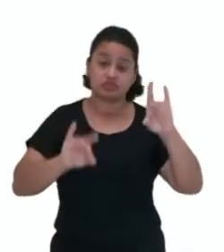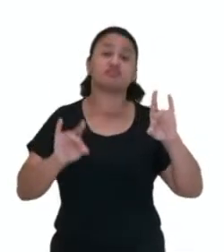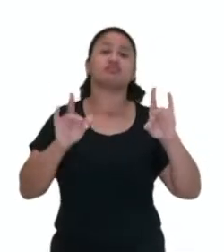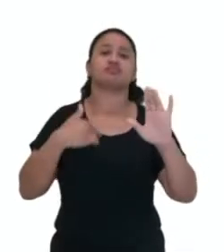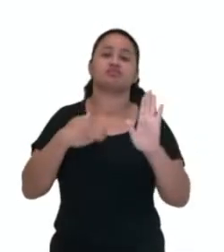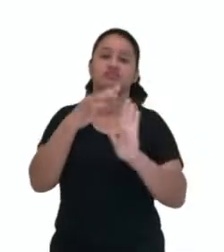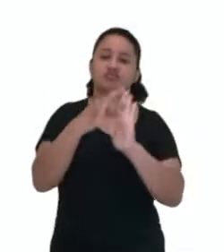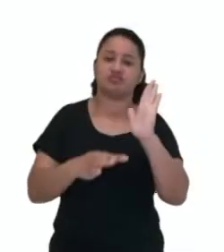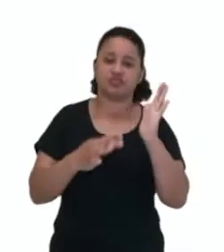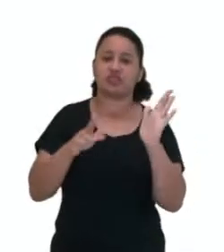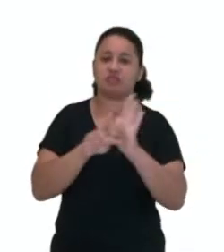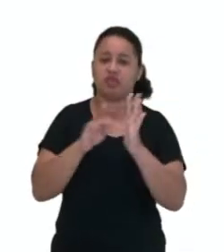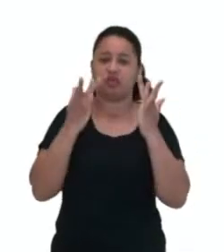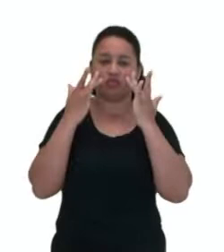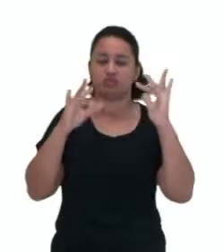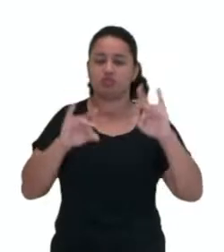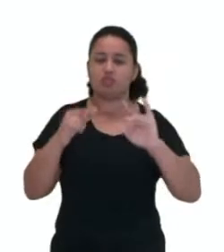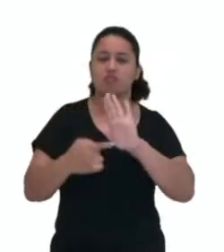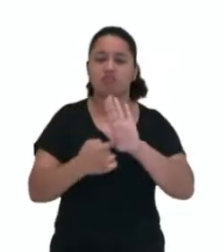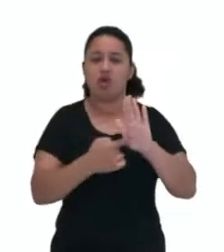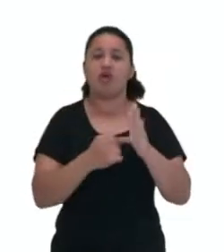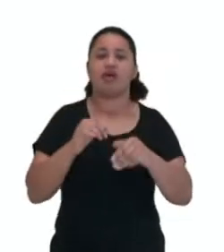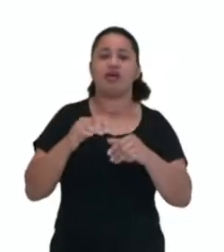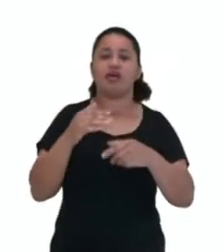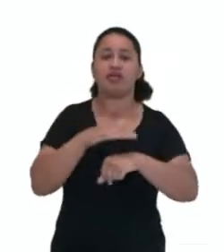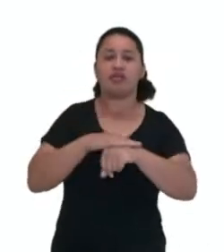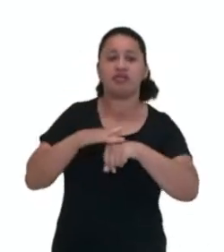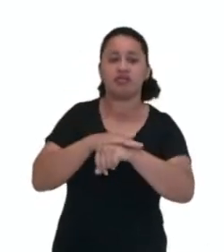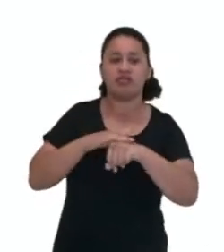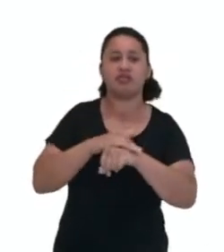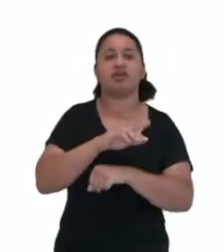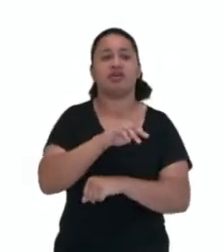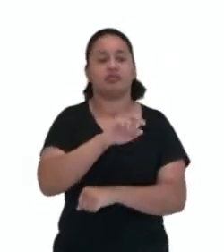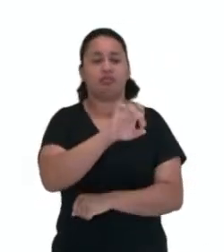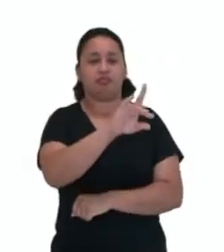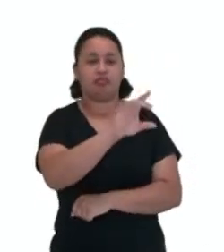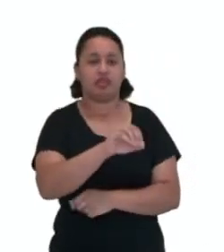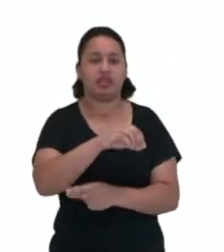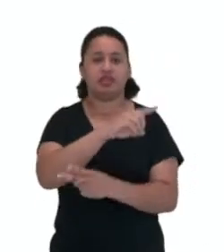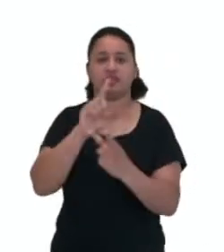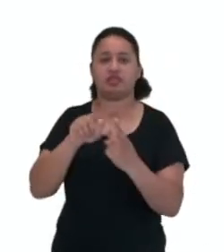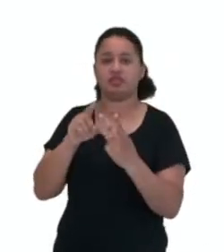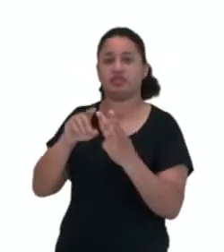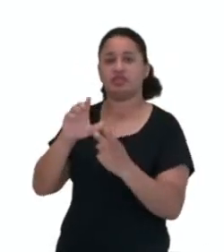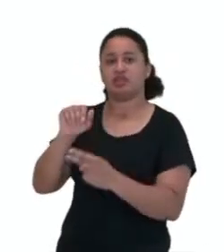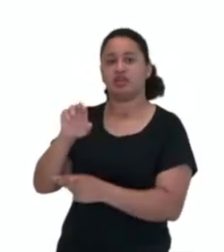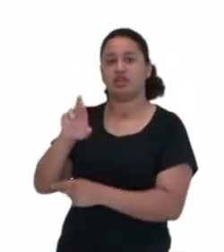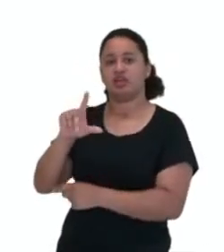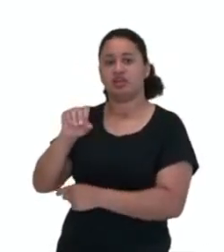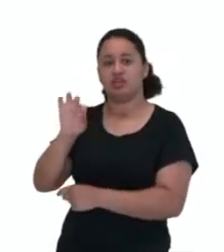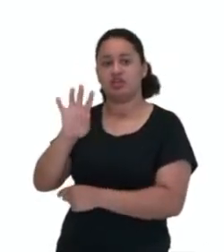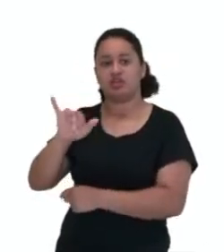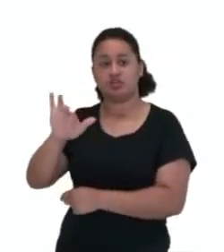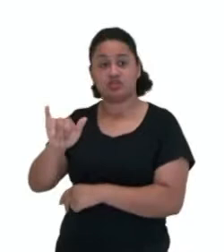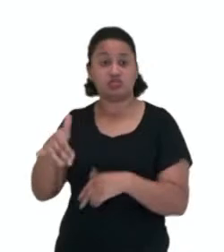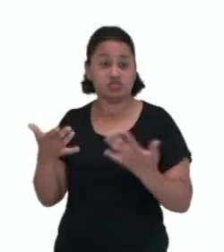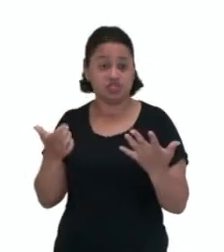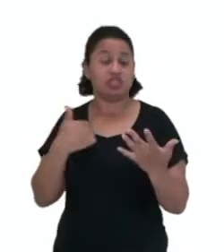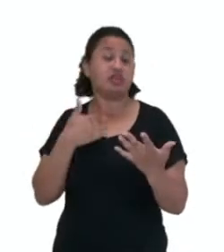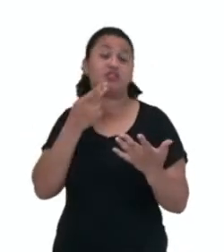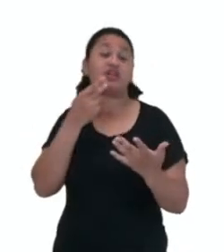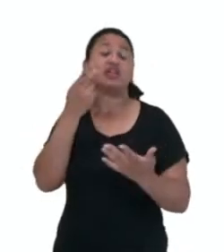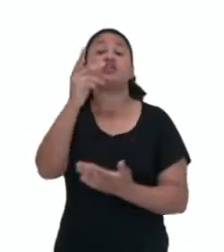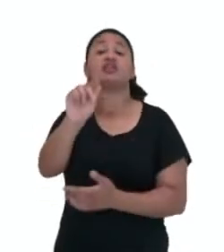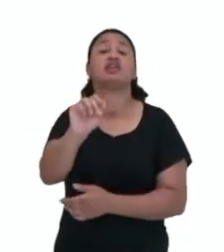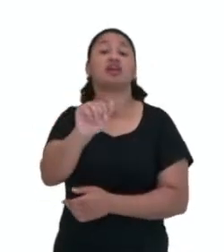teatral, mostra então o diálogo entre Pedro e Carlotinha, a respeito de Alfredo, um rapaz que estava